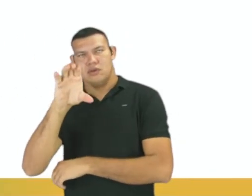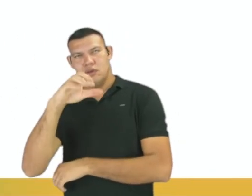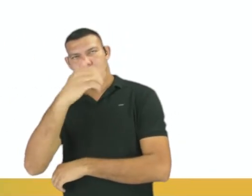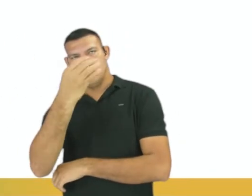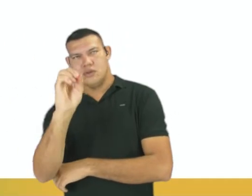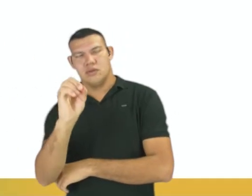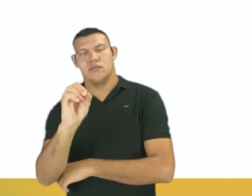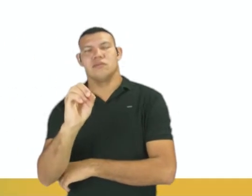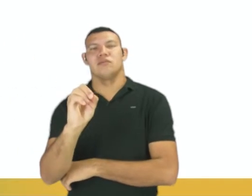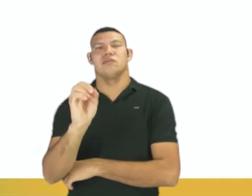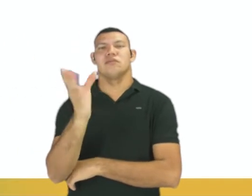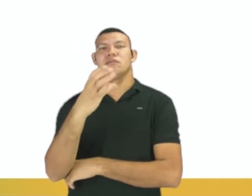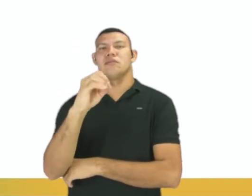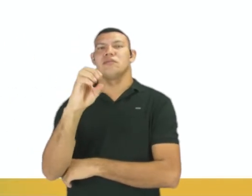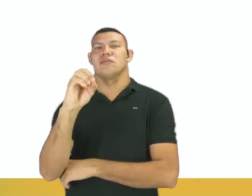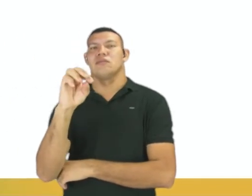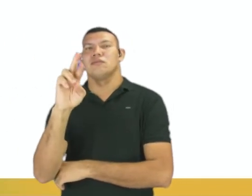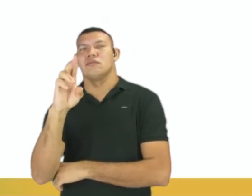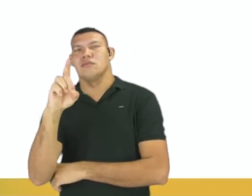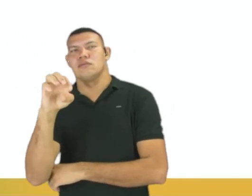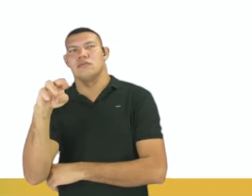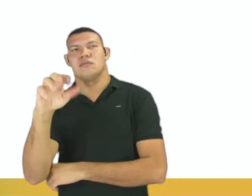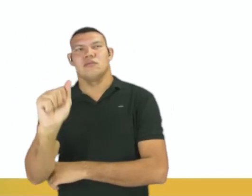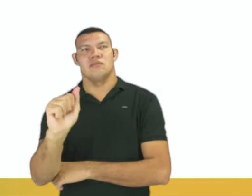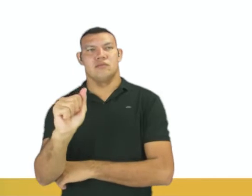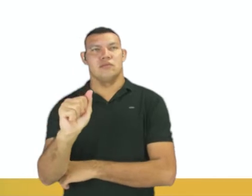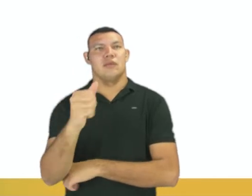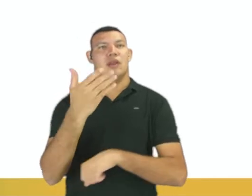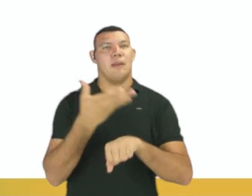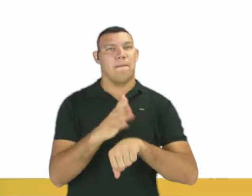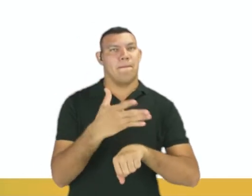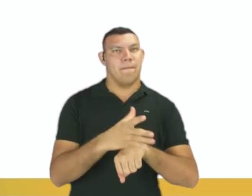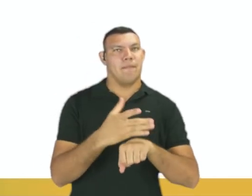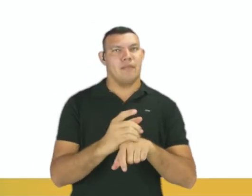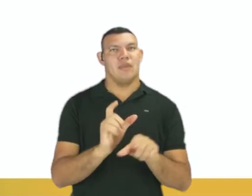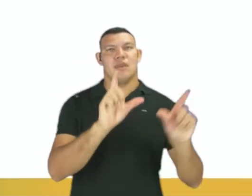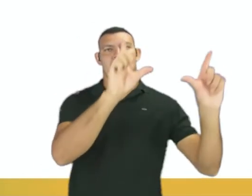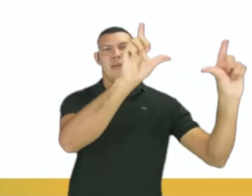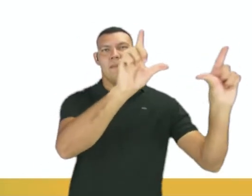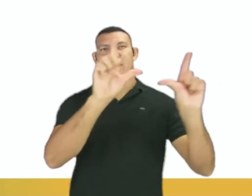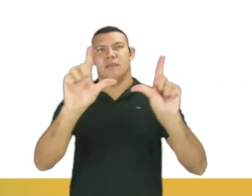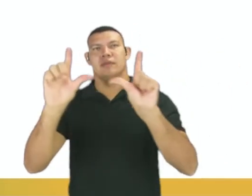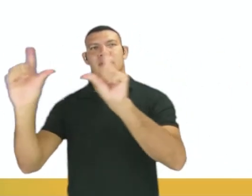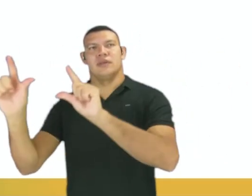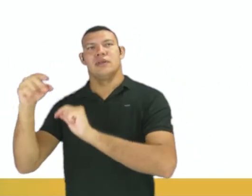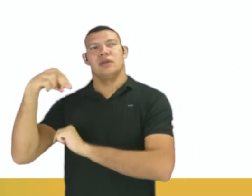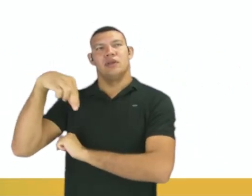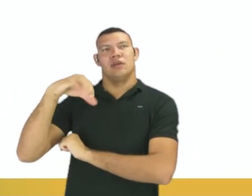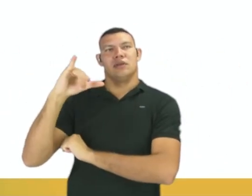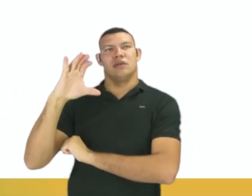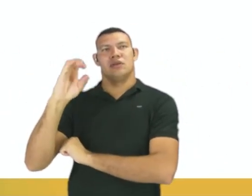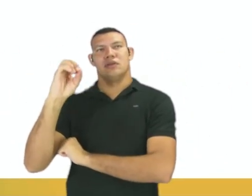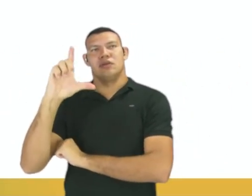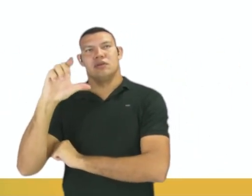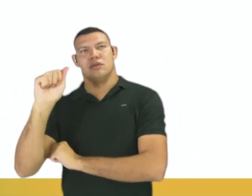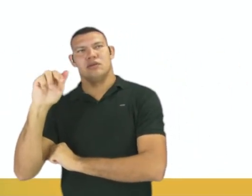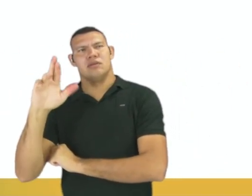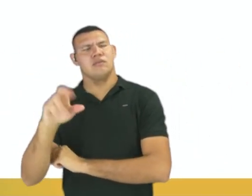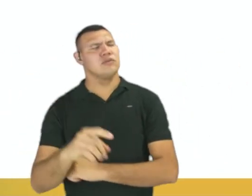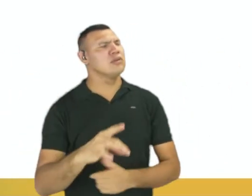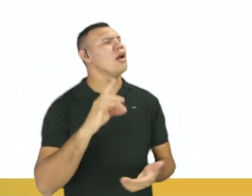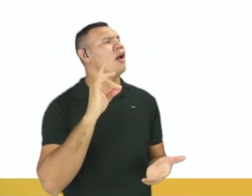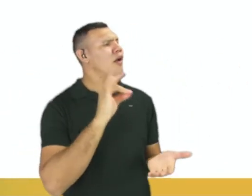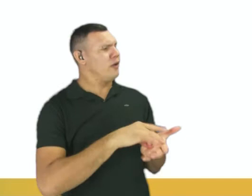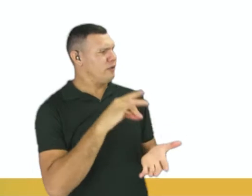e na prática ó analisamos analisamos a tirinha abaixo Nicolau É